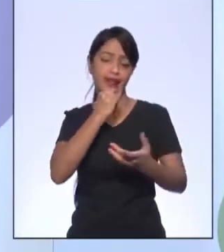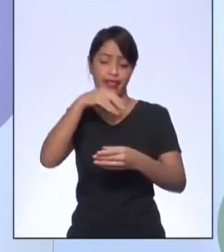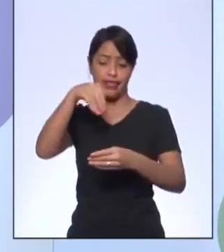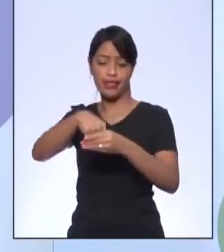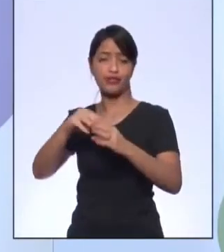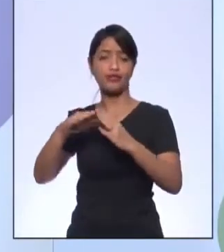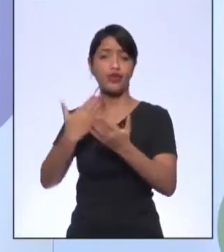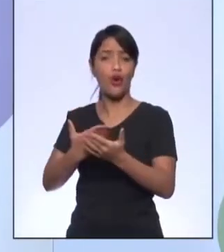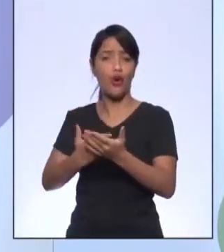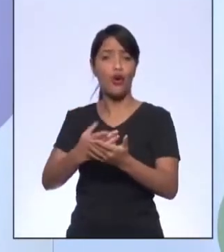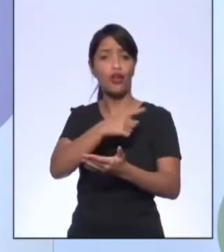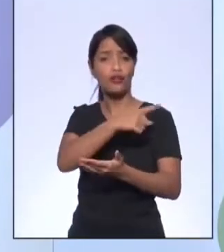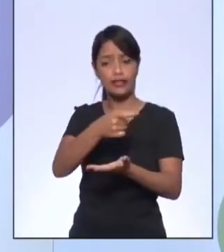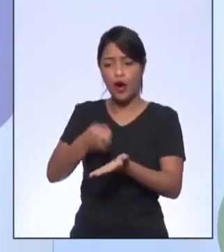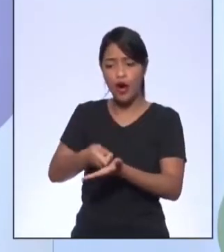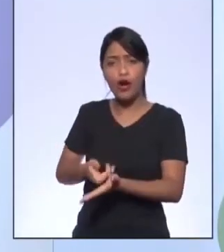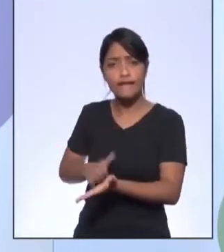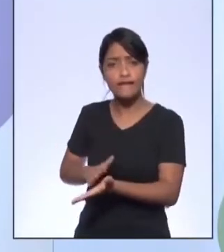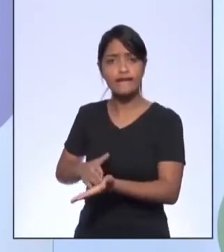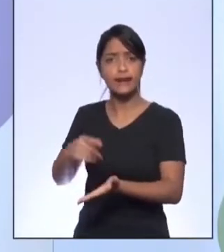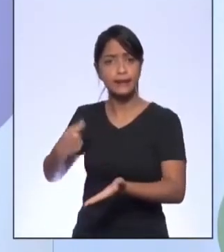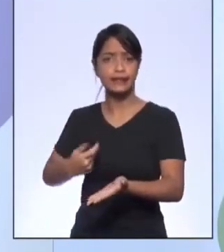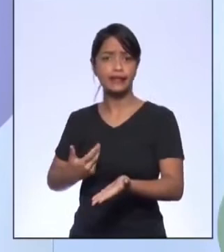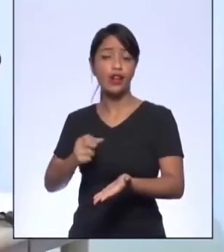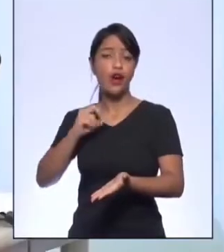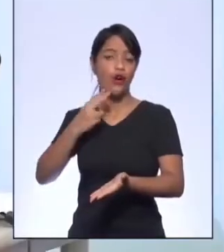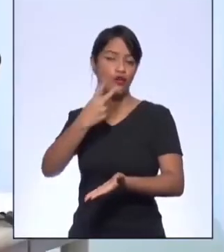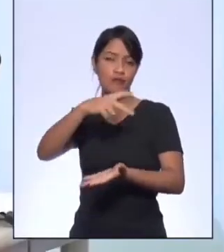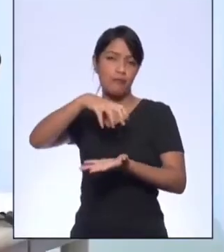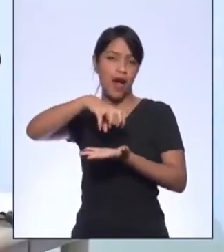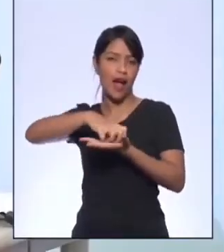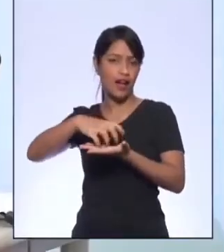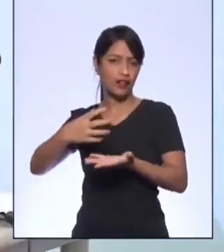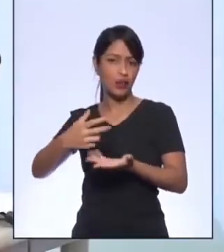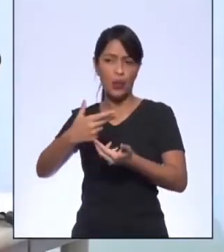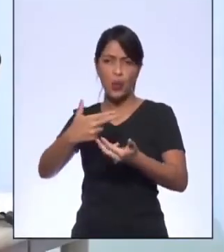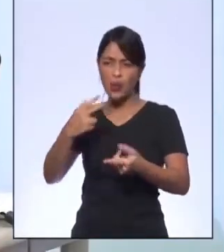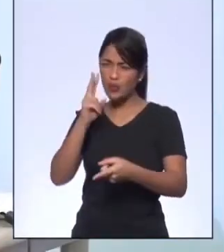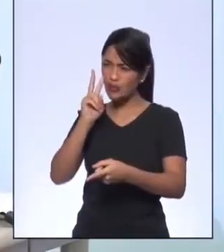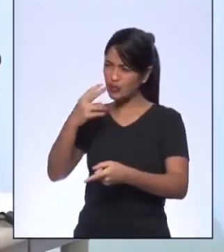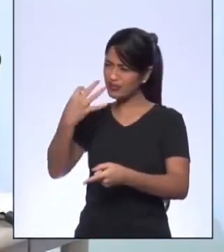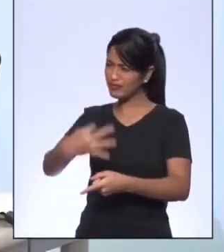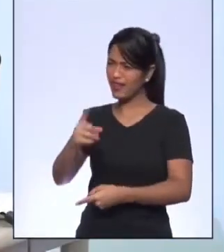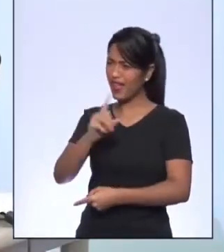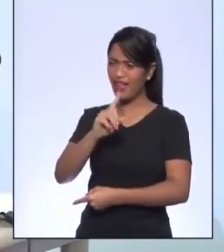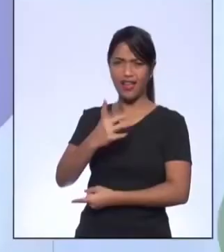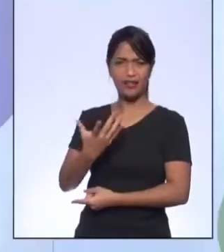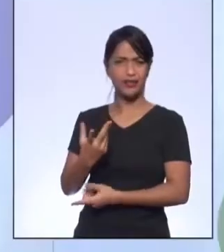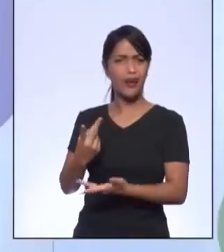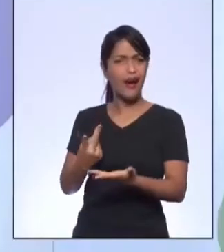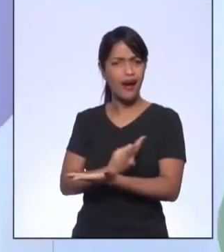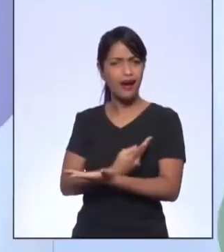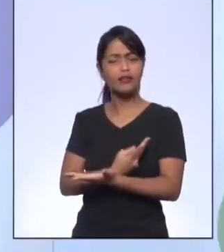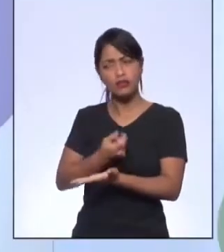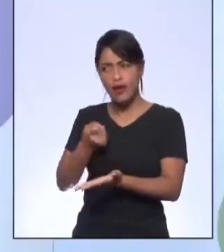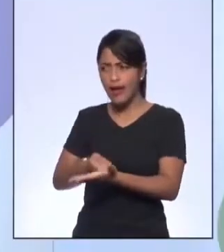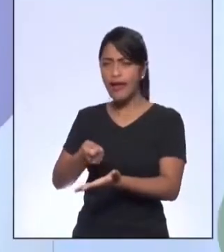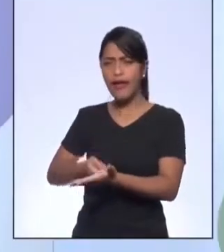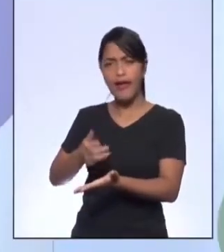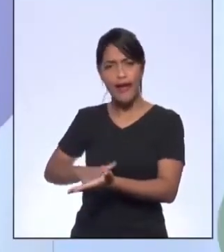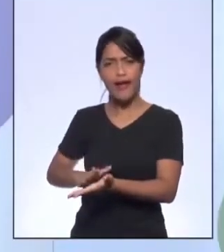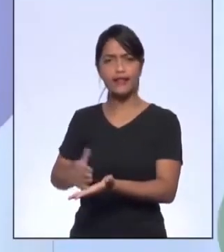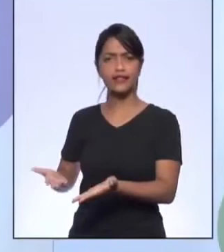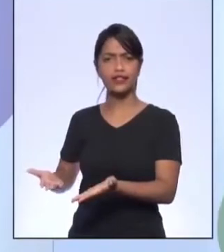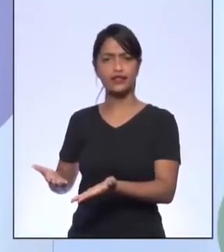escola, né? No seu bairro. Algo que você não acha que está certo, né? Que é justo. Sim, e aí é exatamente isso. Ó. Quando você